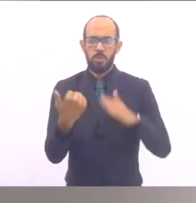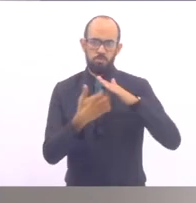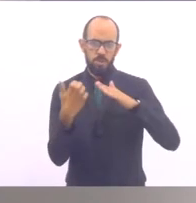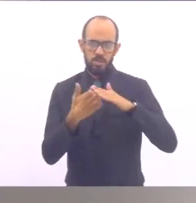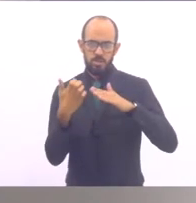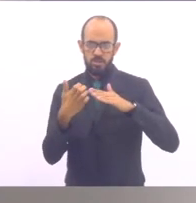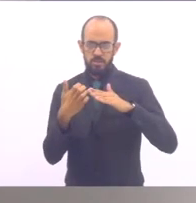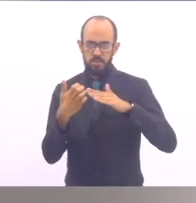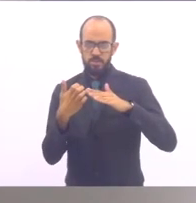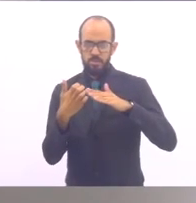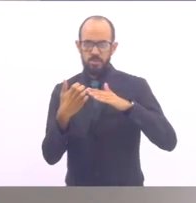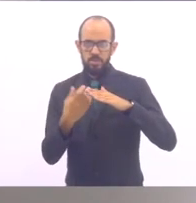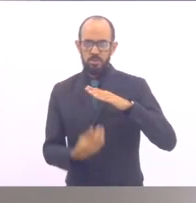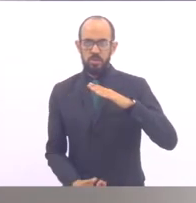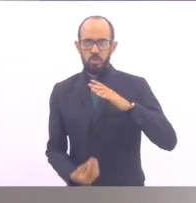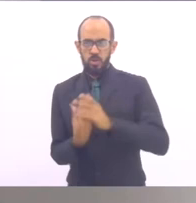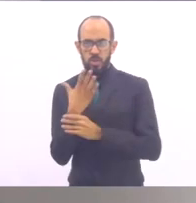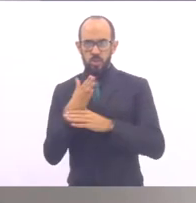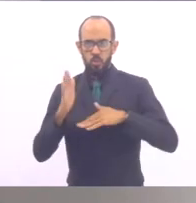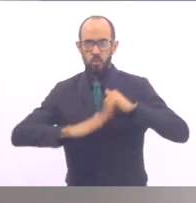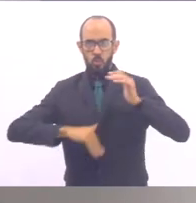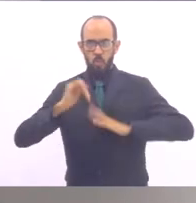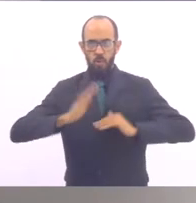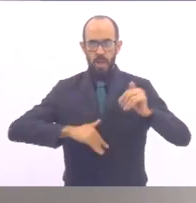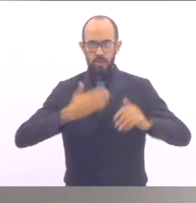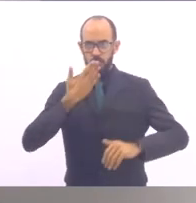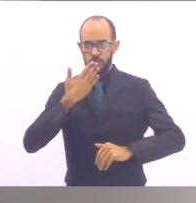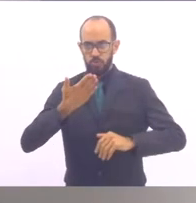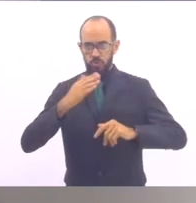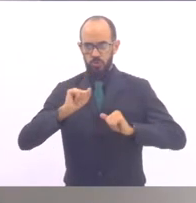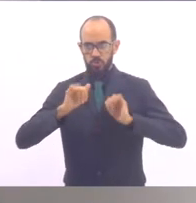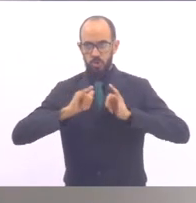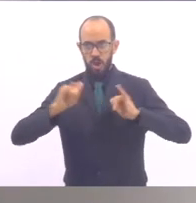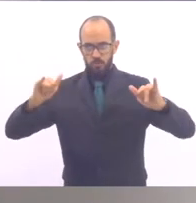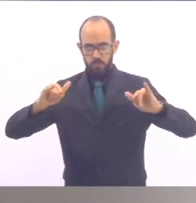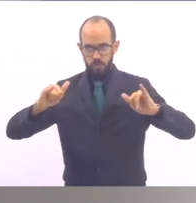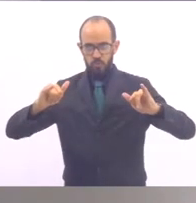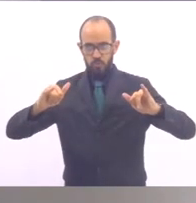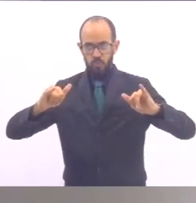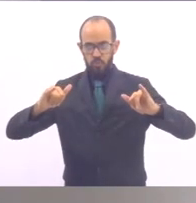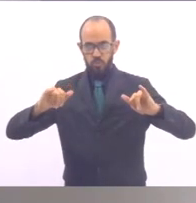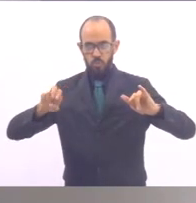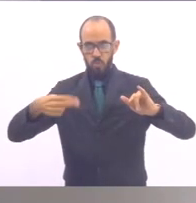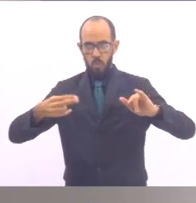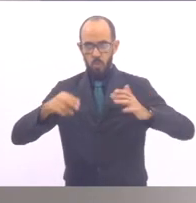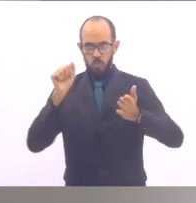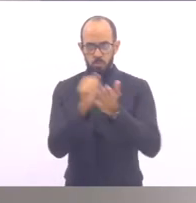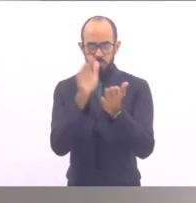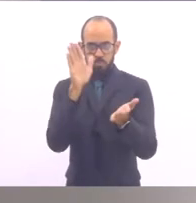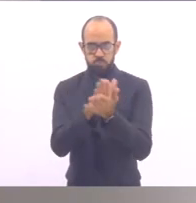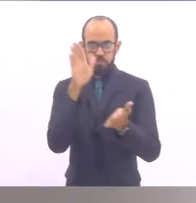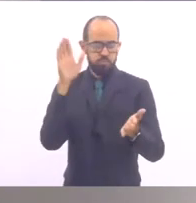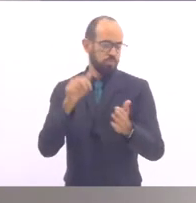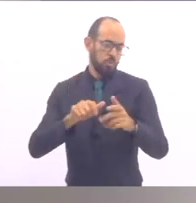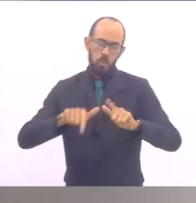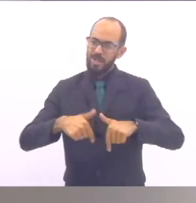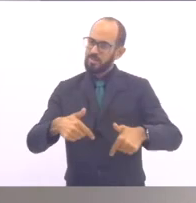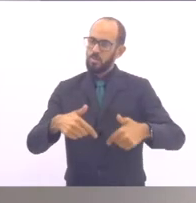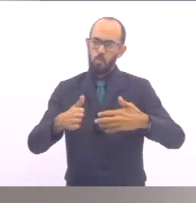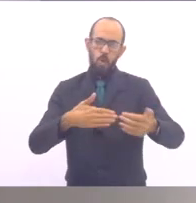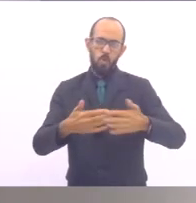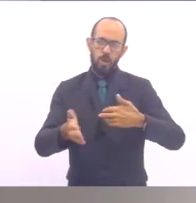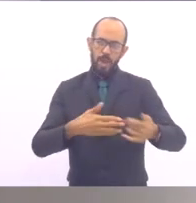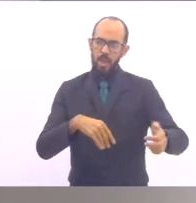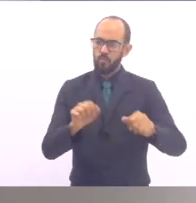e causo algum tipo de notificação ou sanção em cima dessa empresa, faz com que